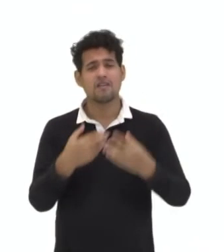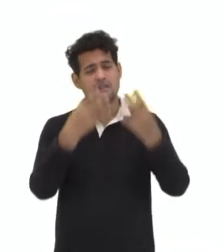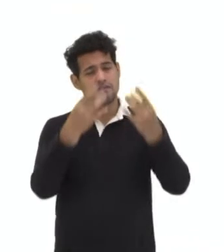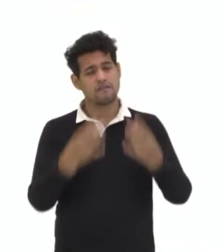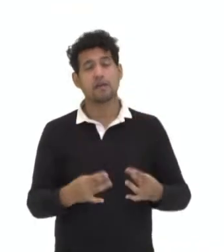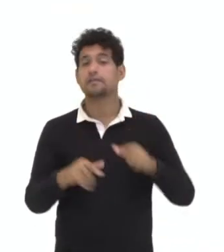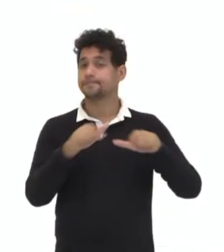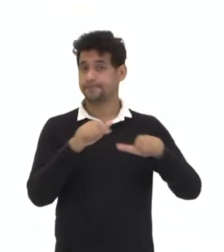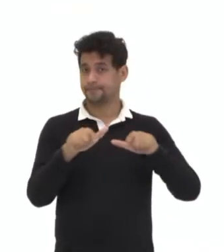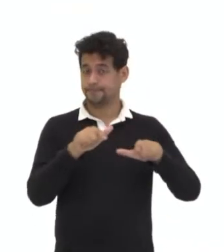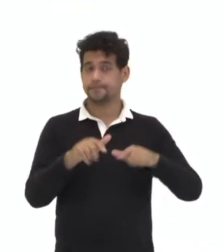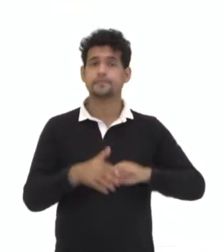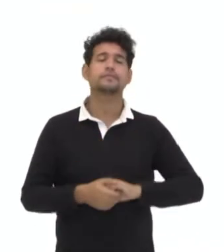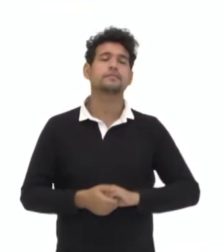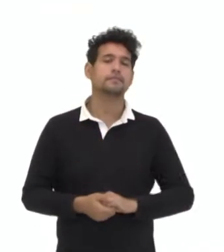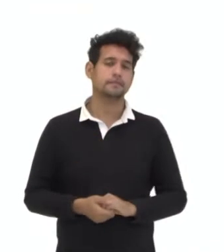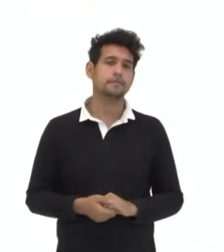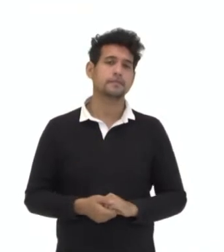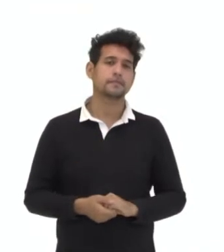saber,